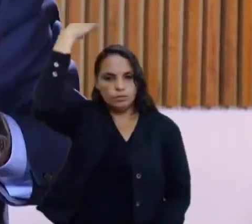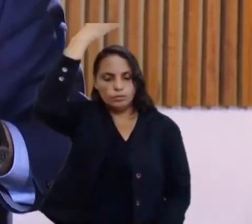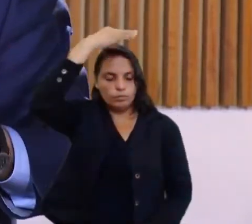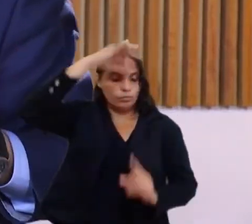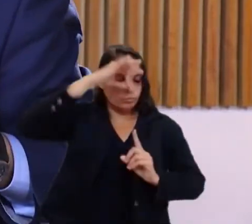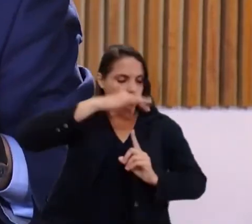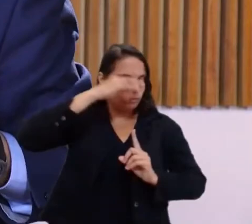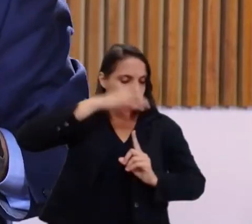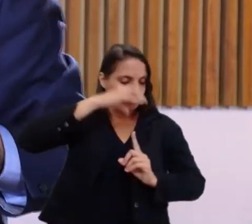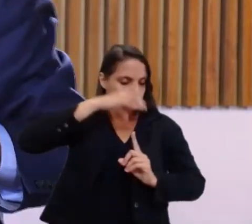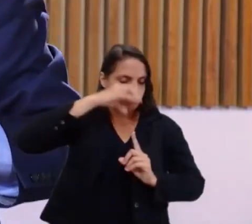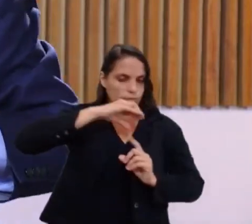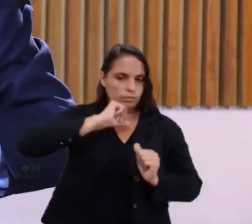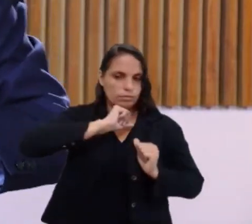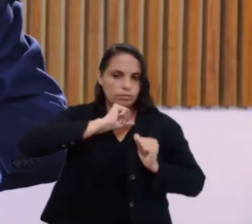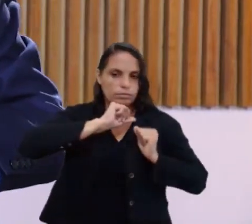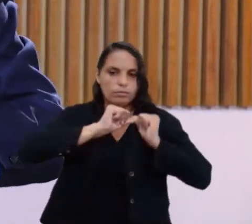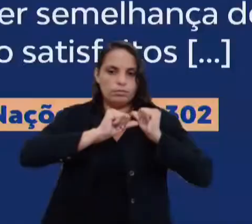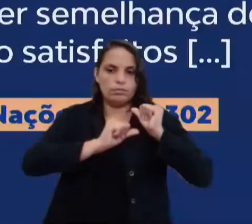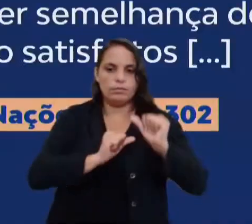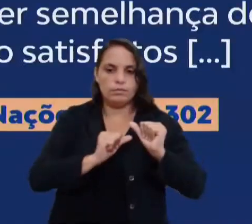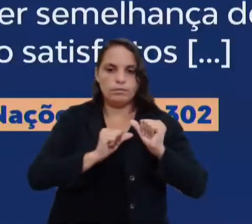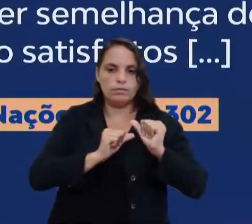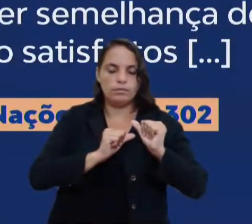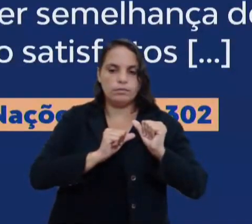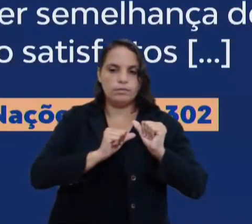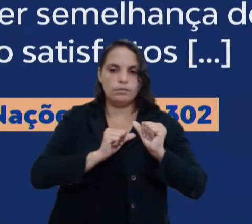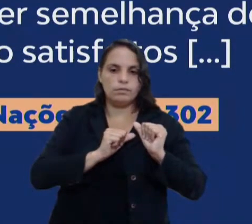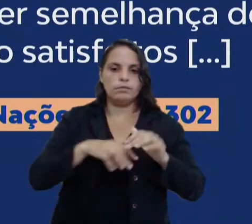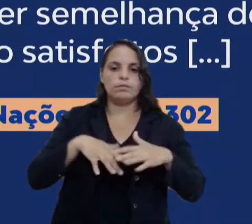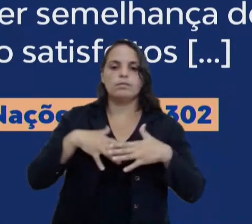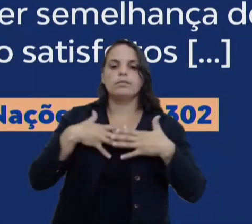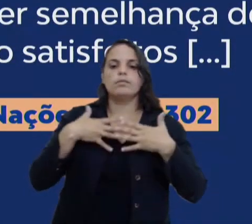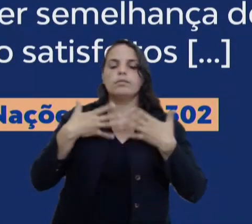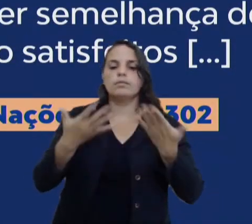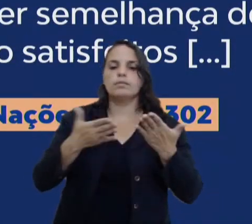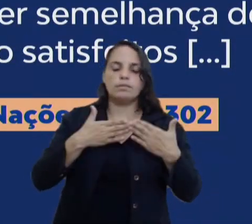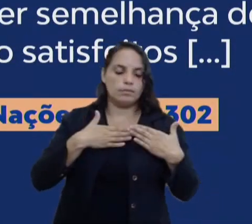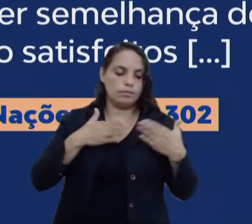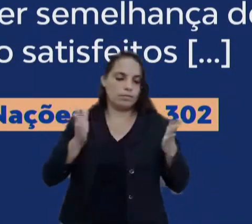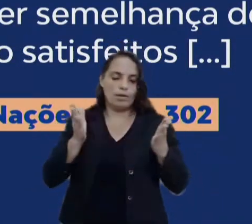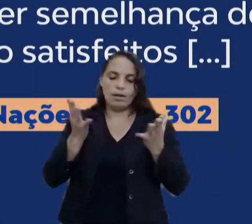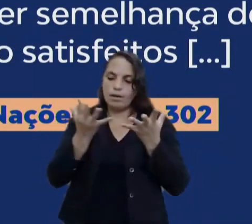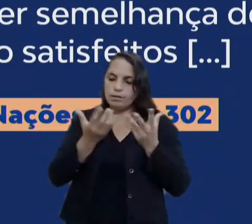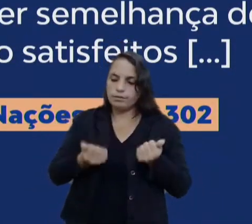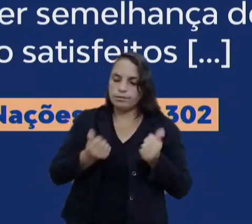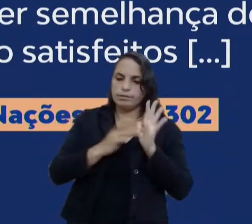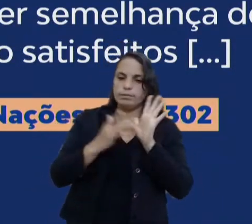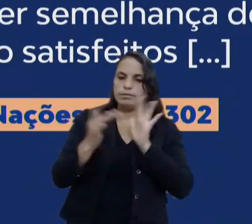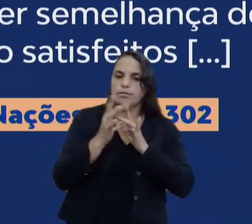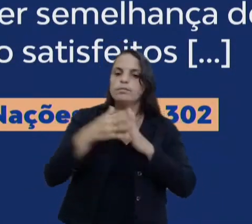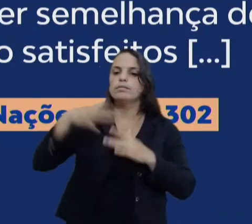Observem, os que dão lugar a Jesus no coração compreender-lhe-ão o